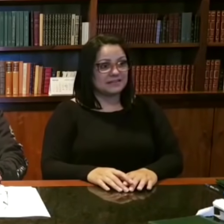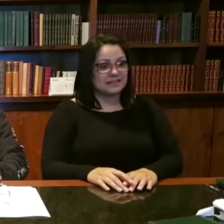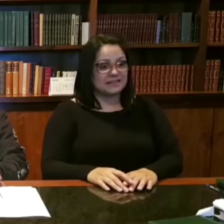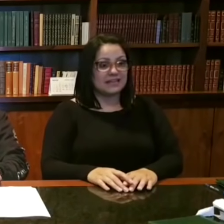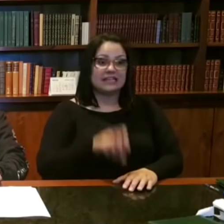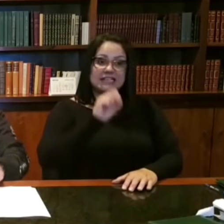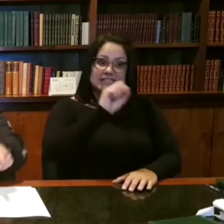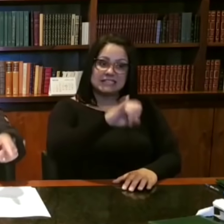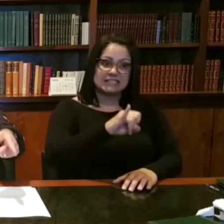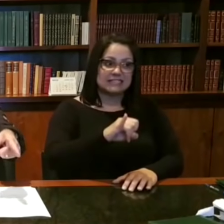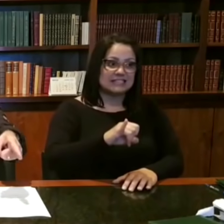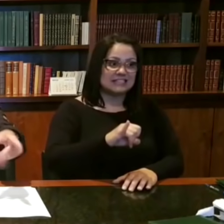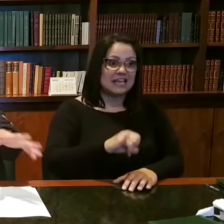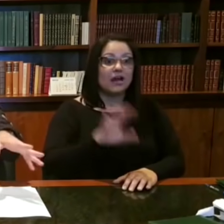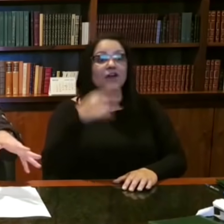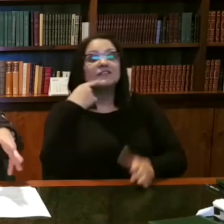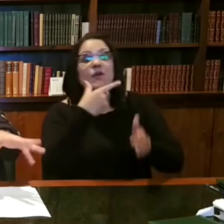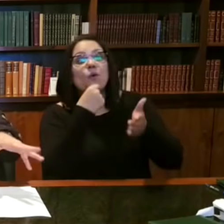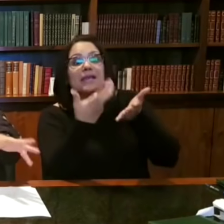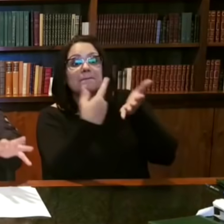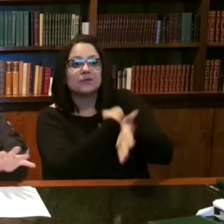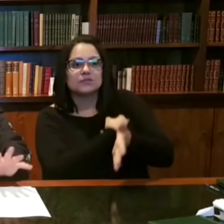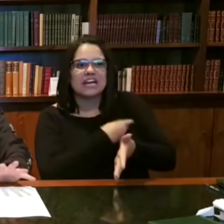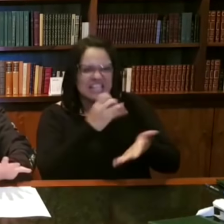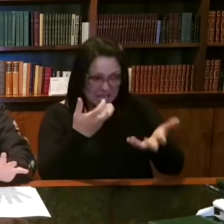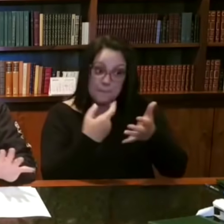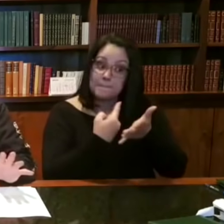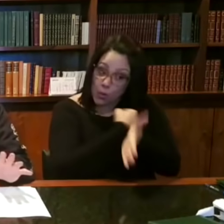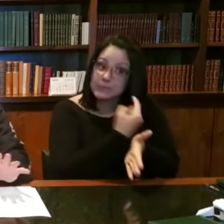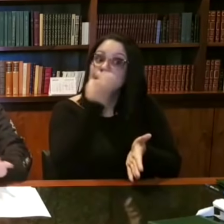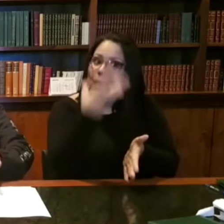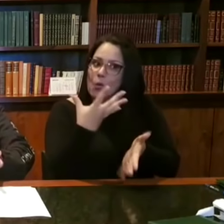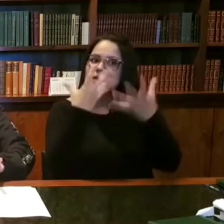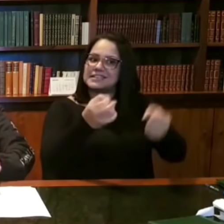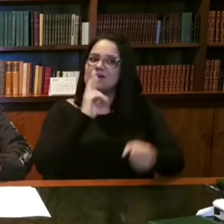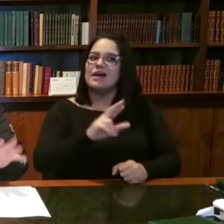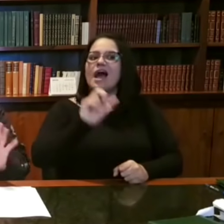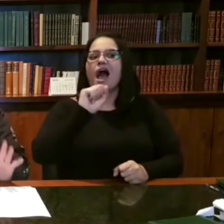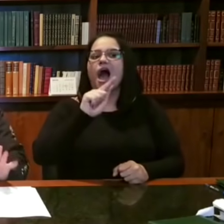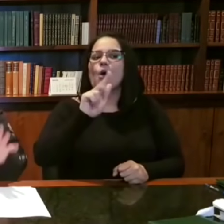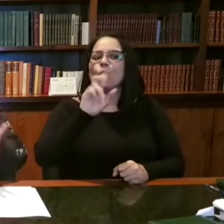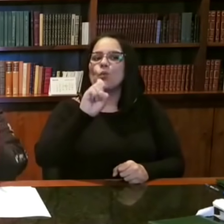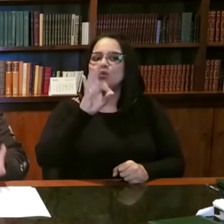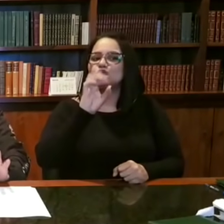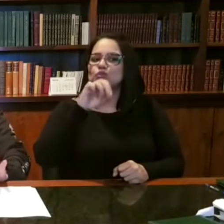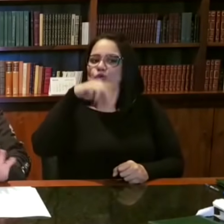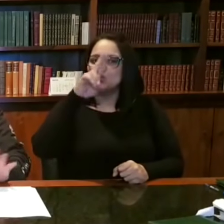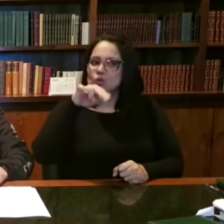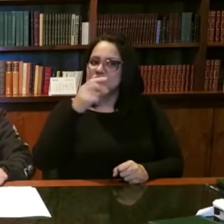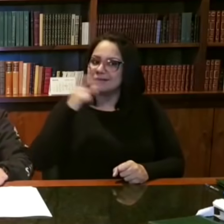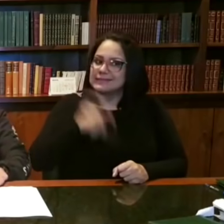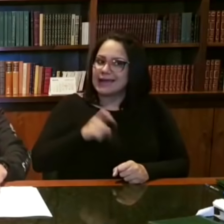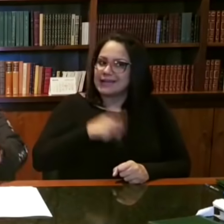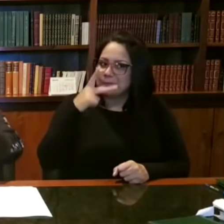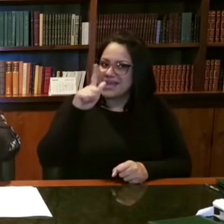Mas tem uma pergunta do Augusto Nunes. Se esforçar. Tem que saber que a pergunta é boa, senão a gente censura a pergunta do Augusto Nunes aqui. Ô, Augusto Nunes, não vai botar o Paulo Guedes em xeque, não, hein? Botar